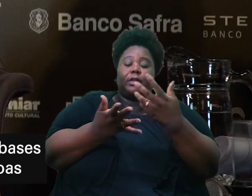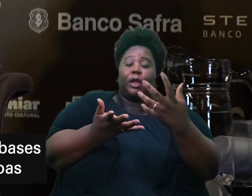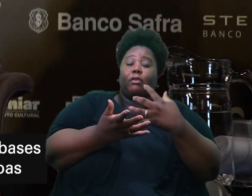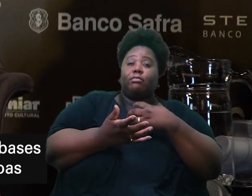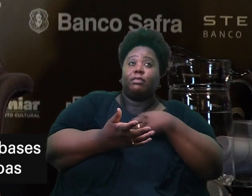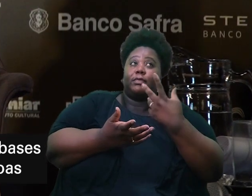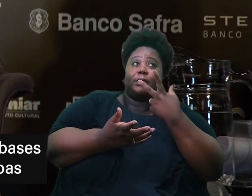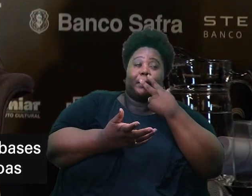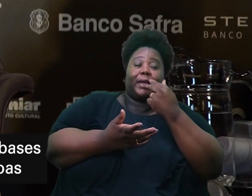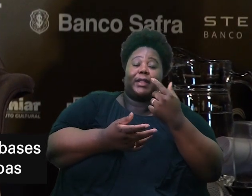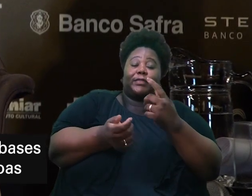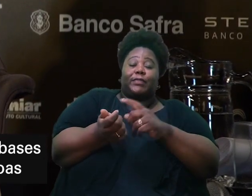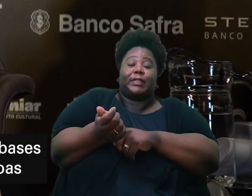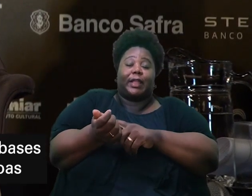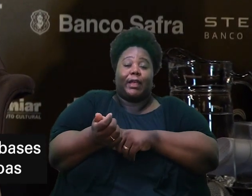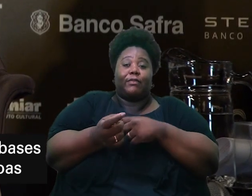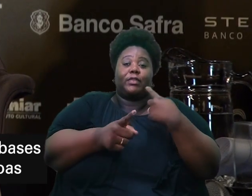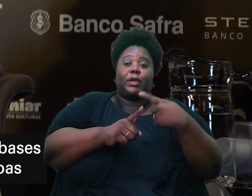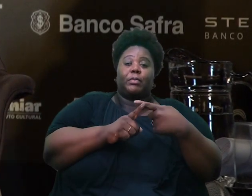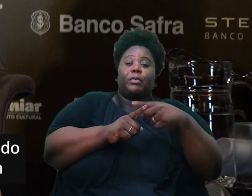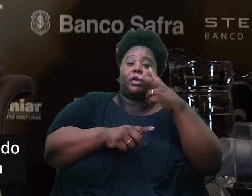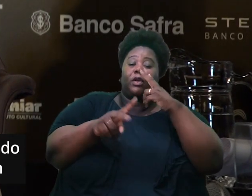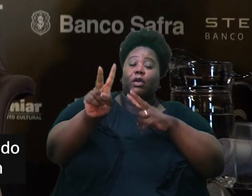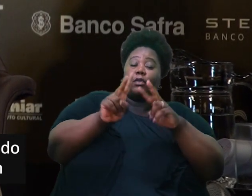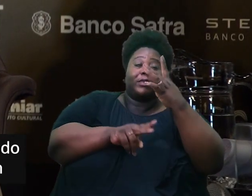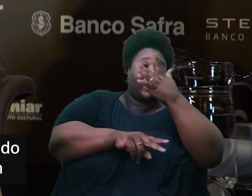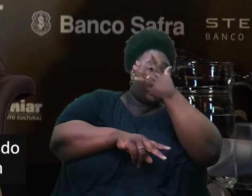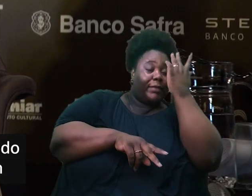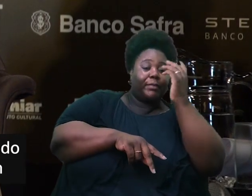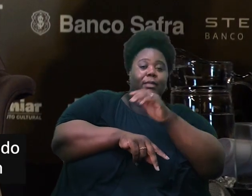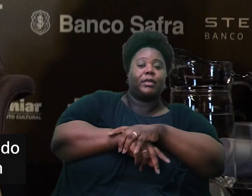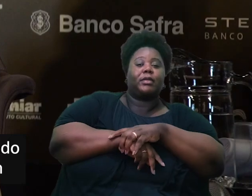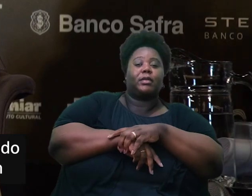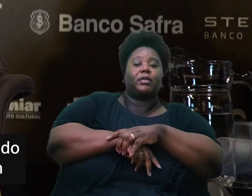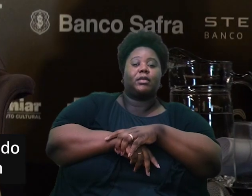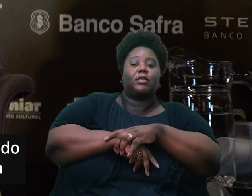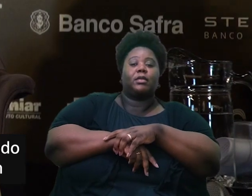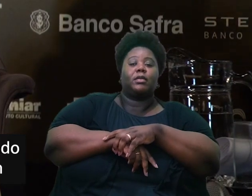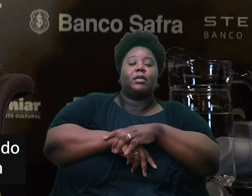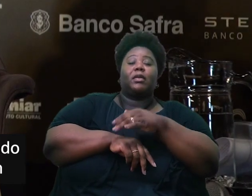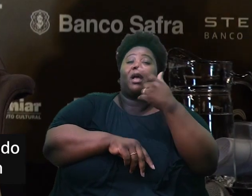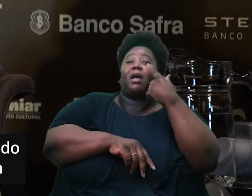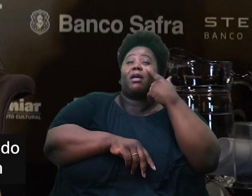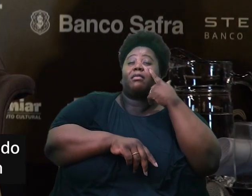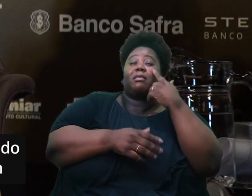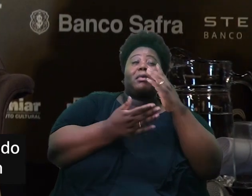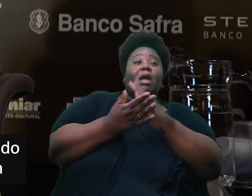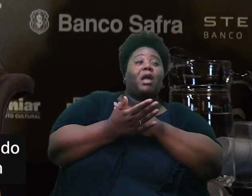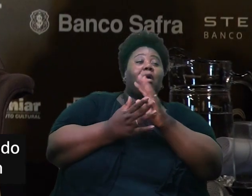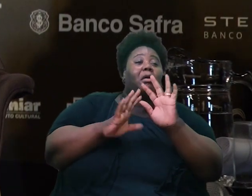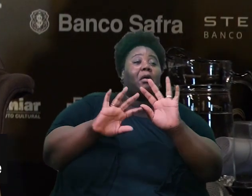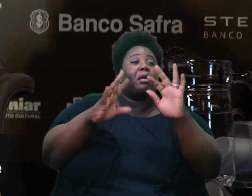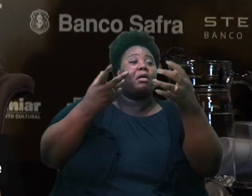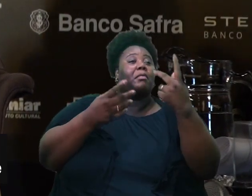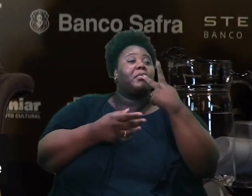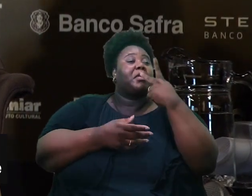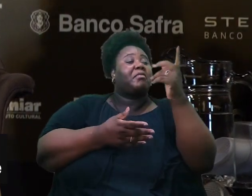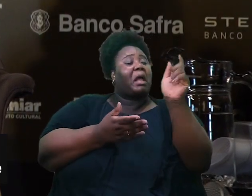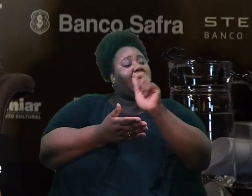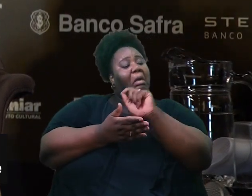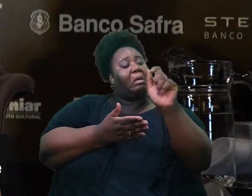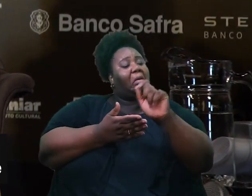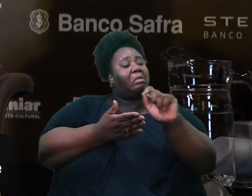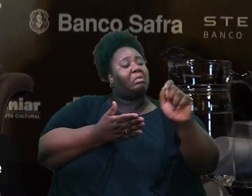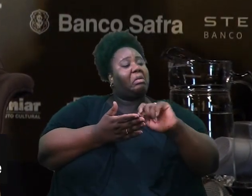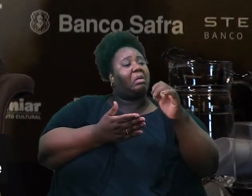assim, eu tremo nas bases, quando eu vejo algumas pessoas que simplesmente vão, de vez em quando, assistir a alguns festejos e já saem